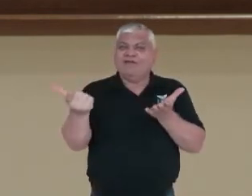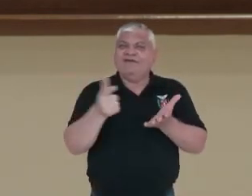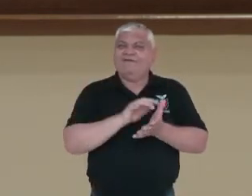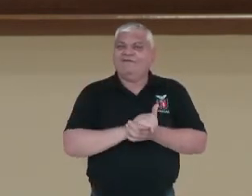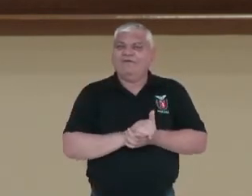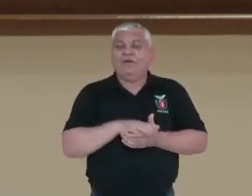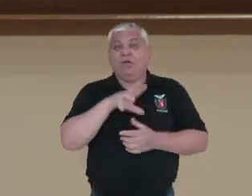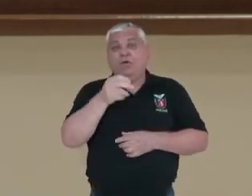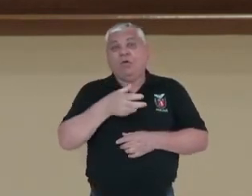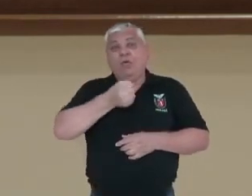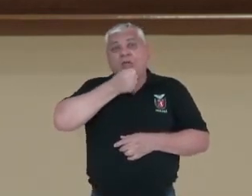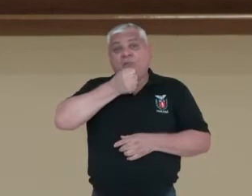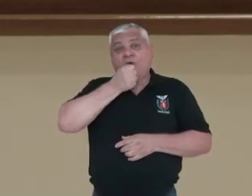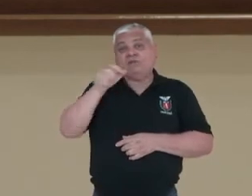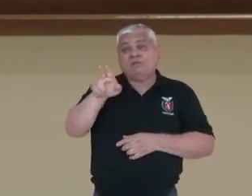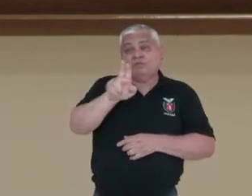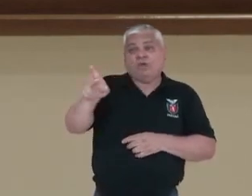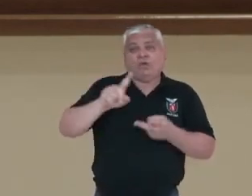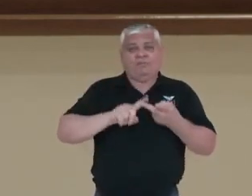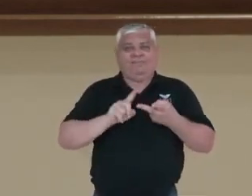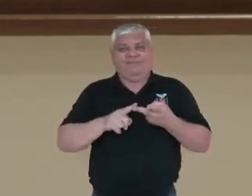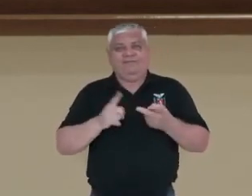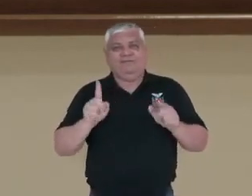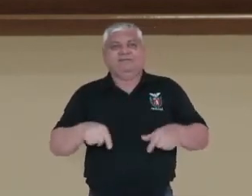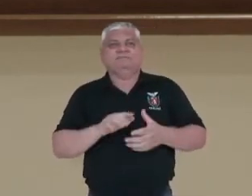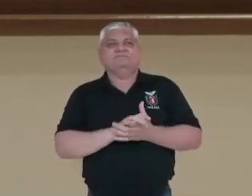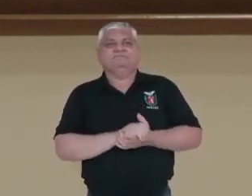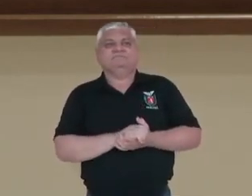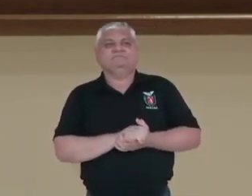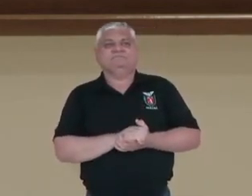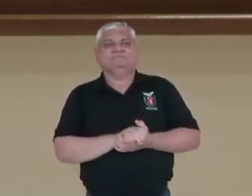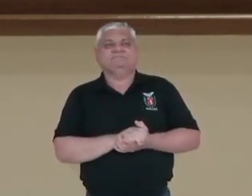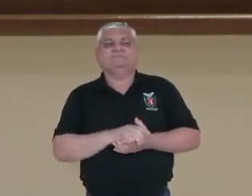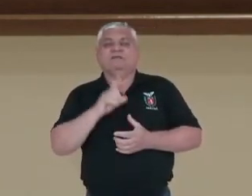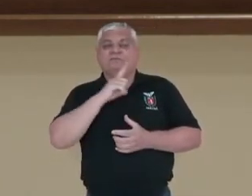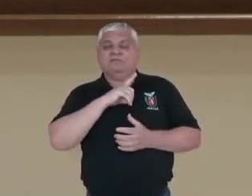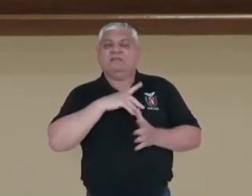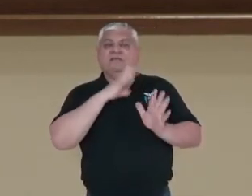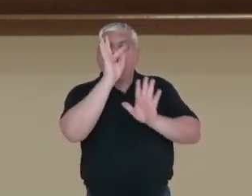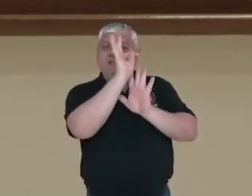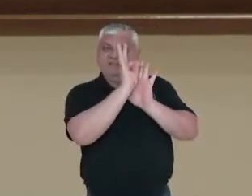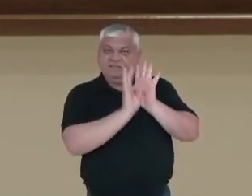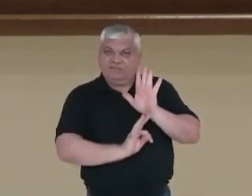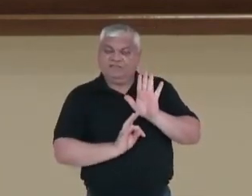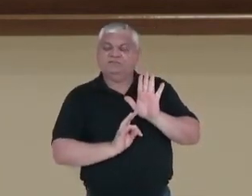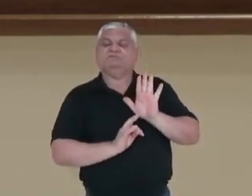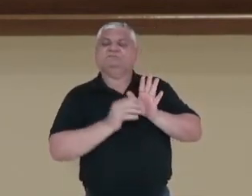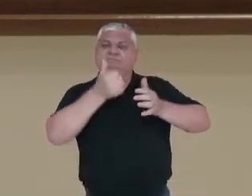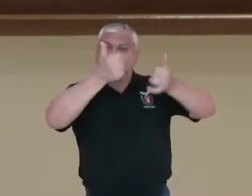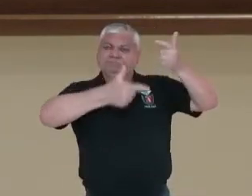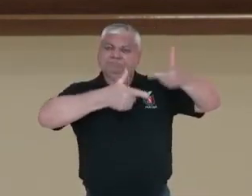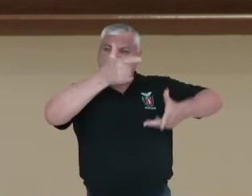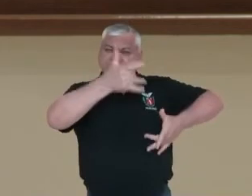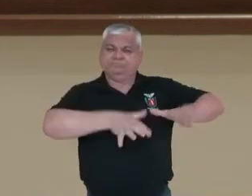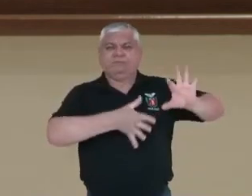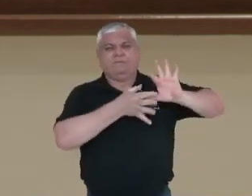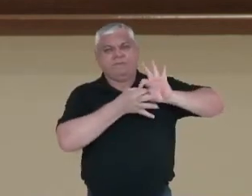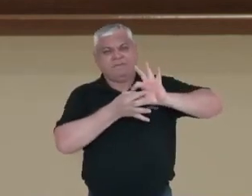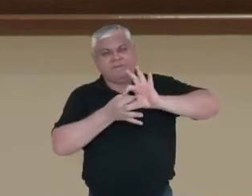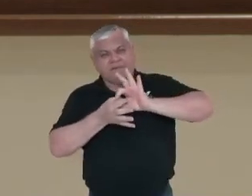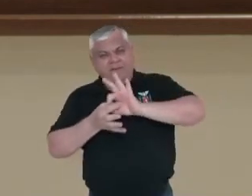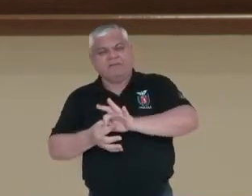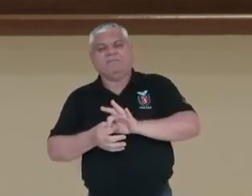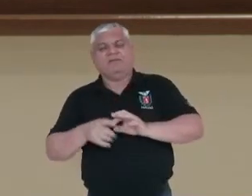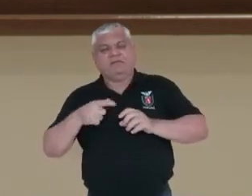repórter, ao senhor articulista. Então lá nós temos aqui o texto ele expositivo e argumentativo. Então eu vou expor